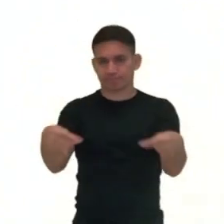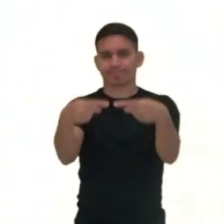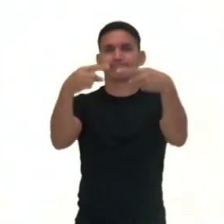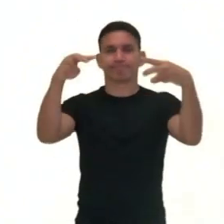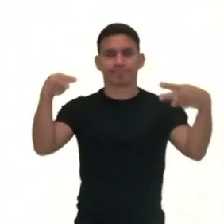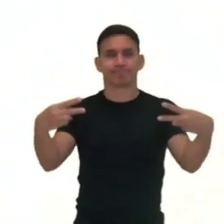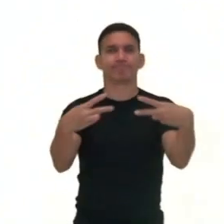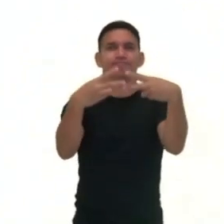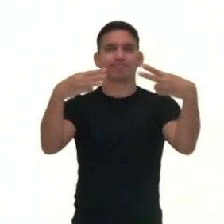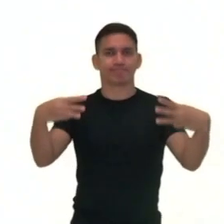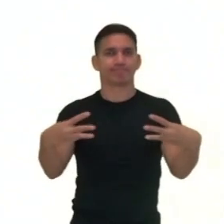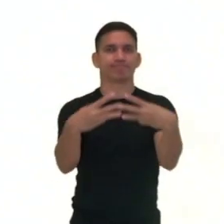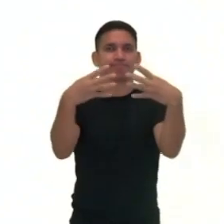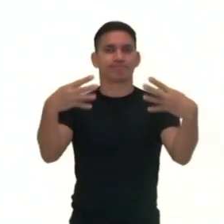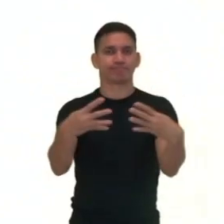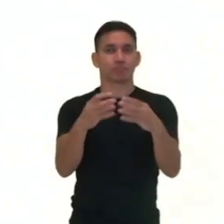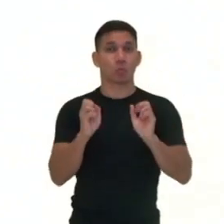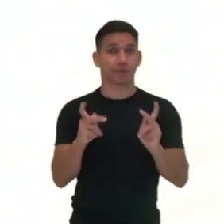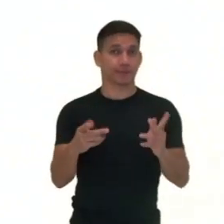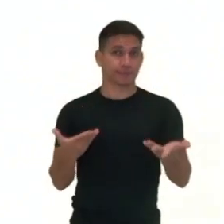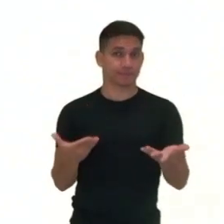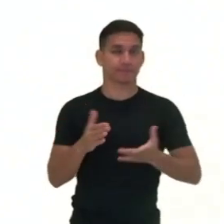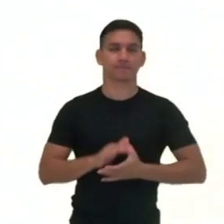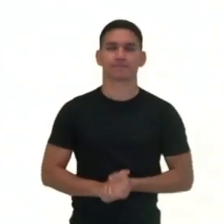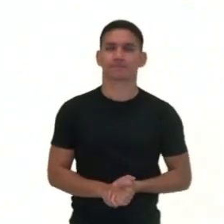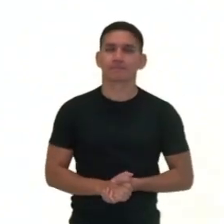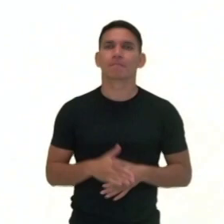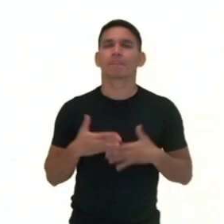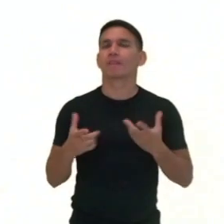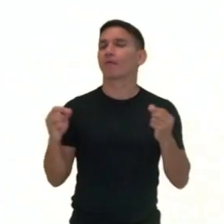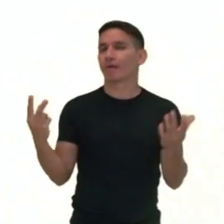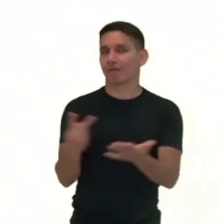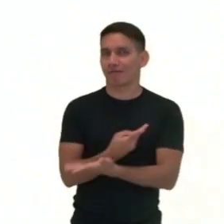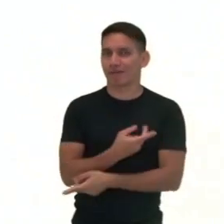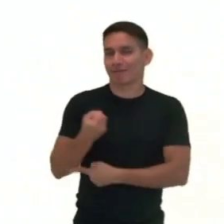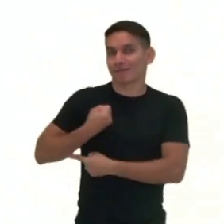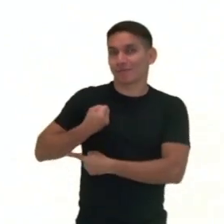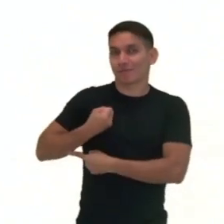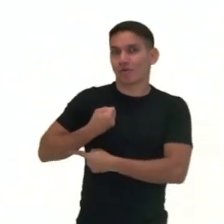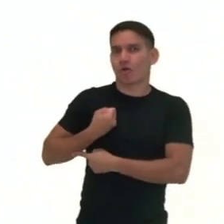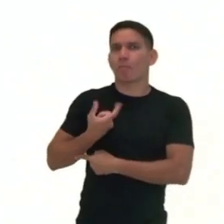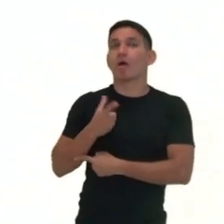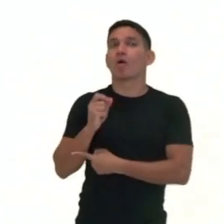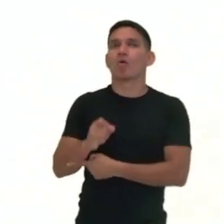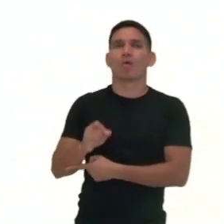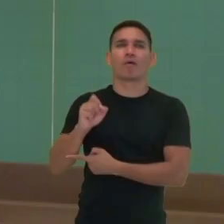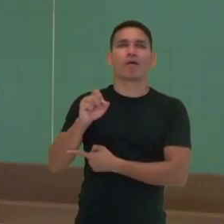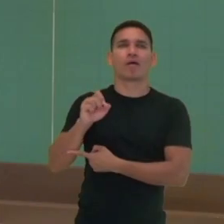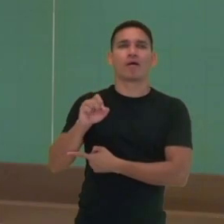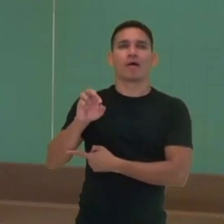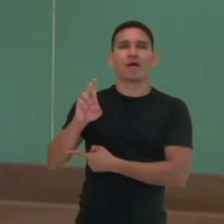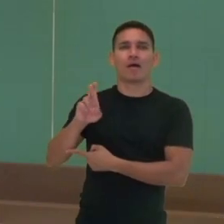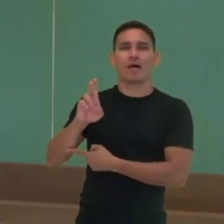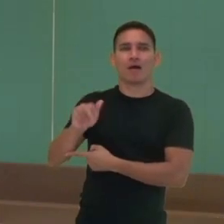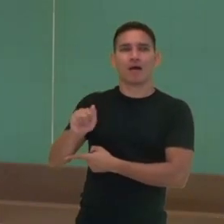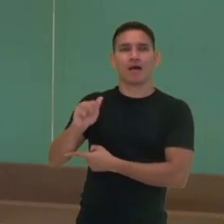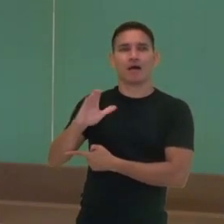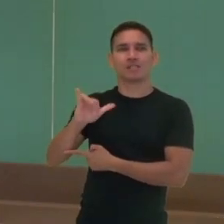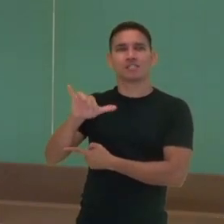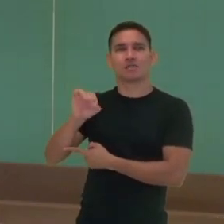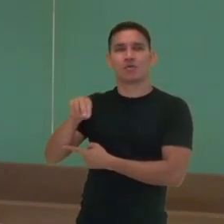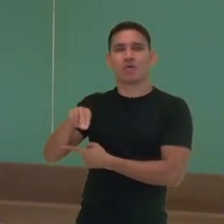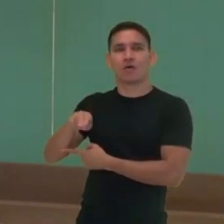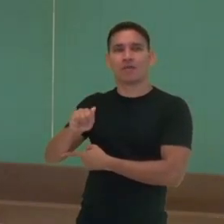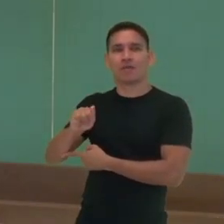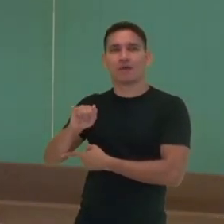coluna, certo? Bom, então os números racionais, né? Vamos supor aqui que eu atribuísse